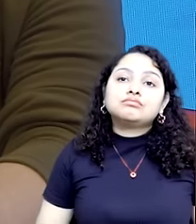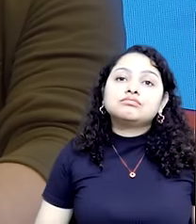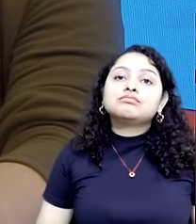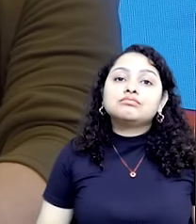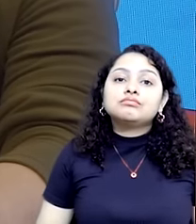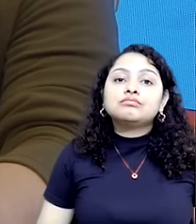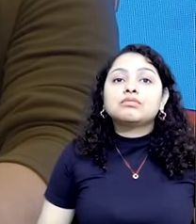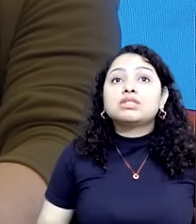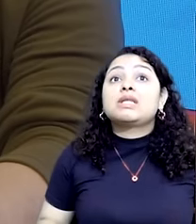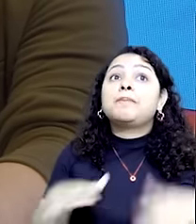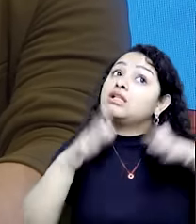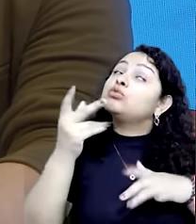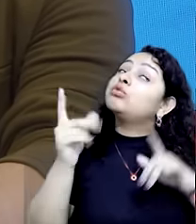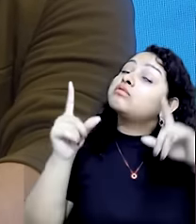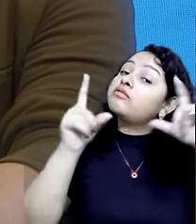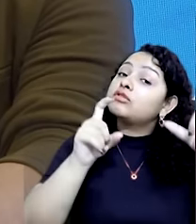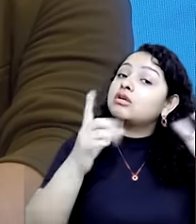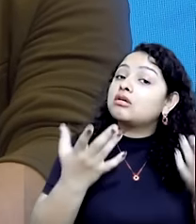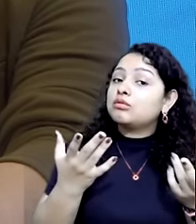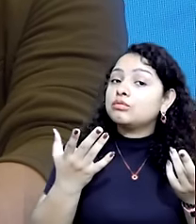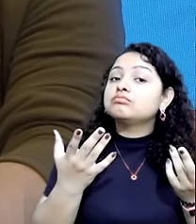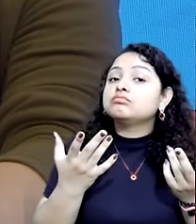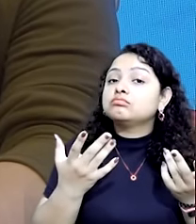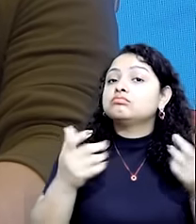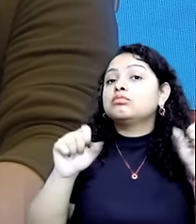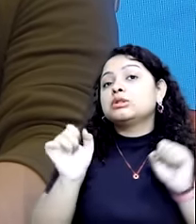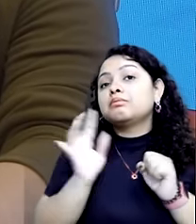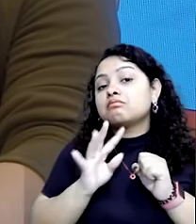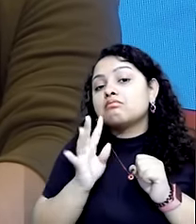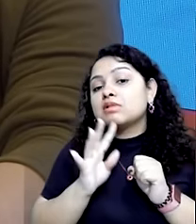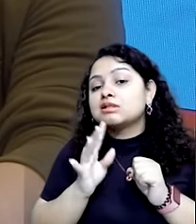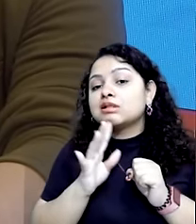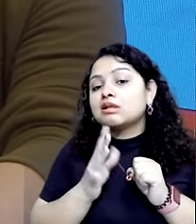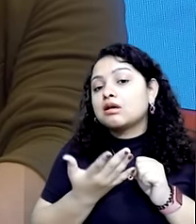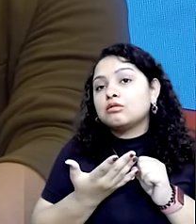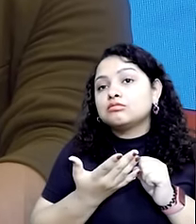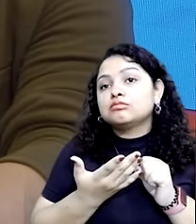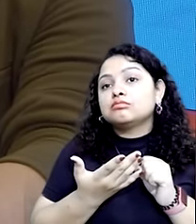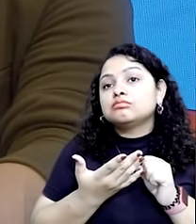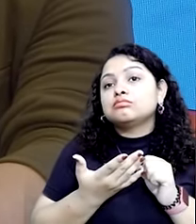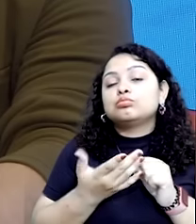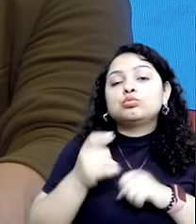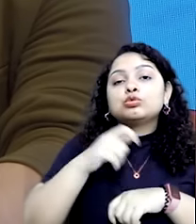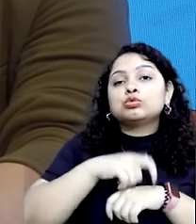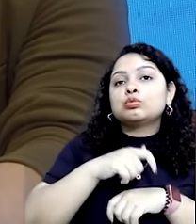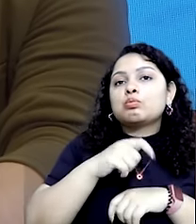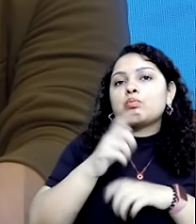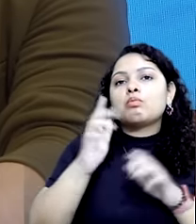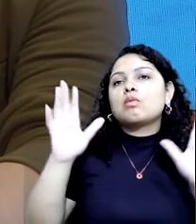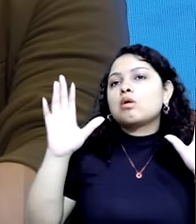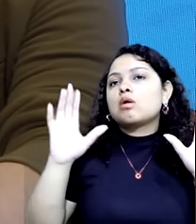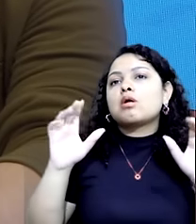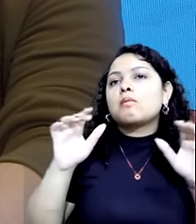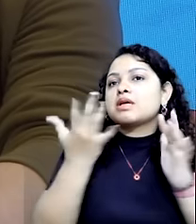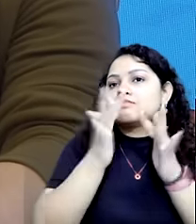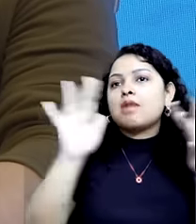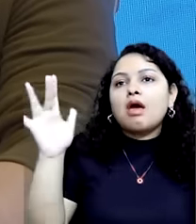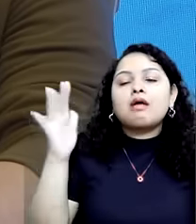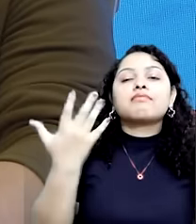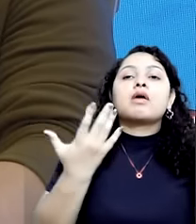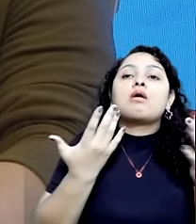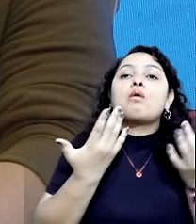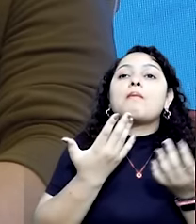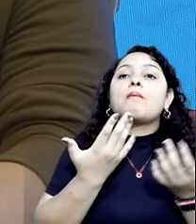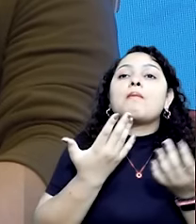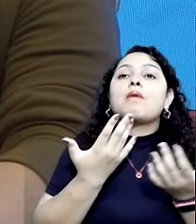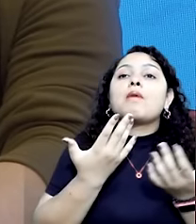o que a pessoa tá fotografando obviamente Pode ser que seja mais interessante num num num período uma luz mais prateada ou uma luz mais